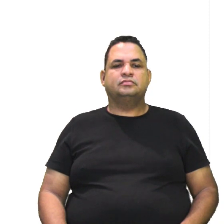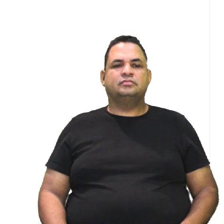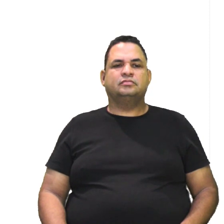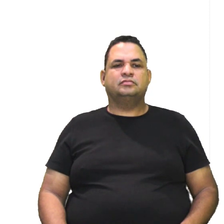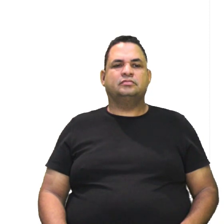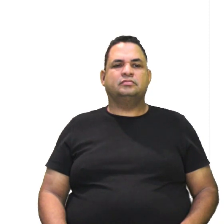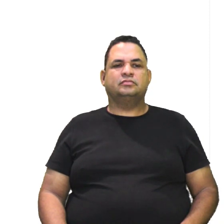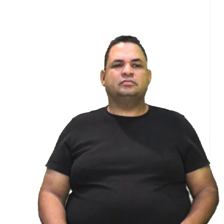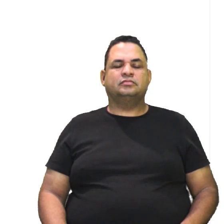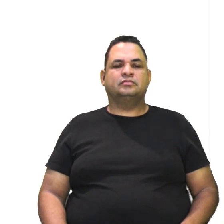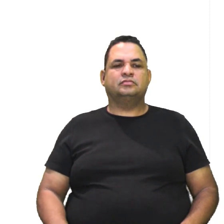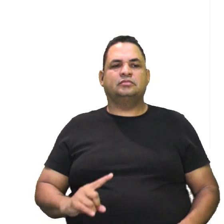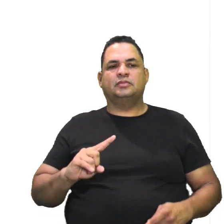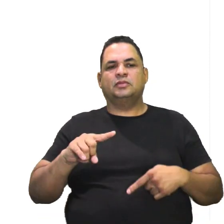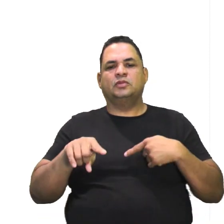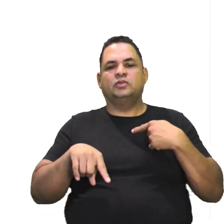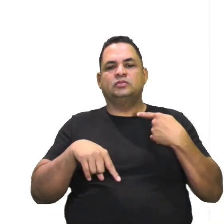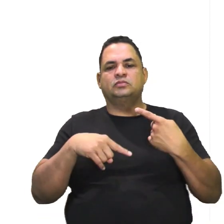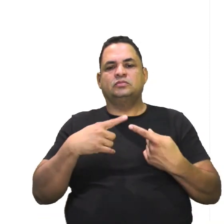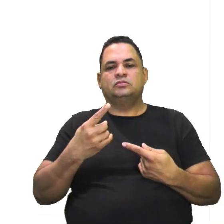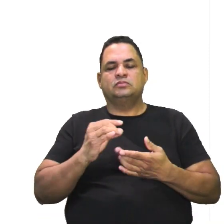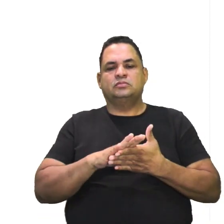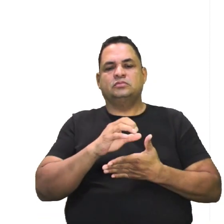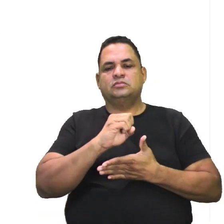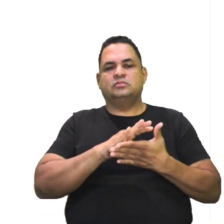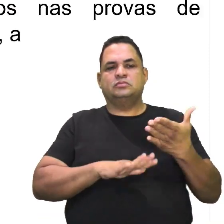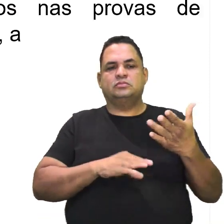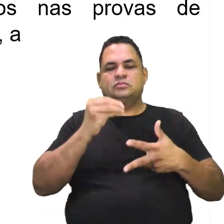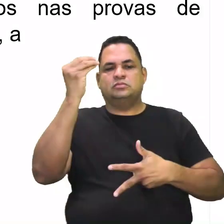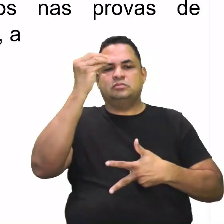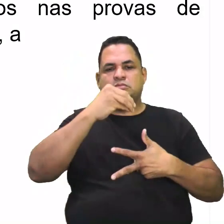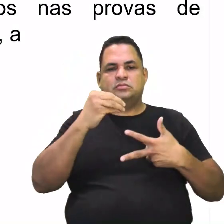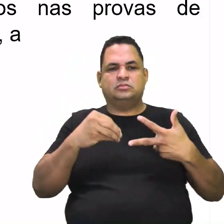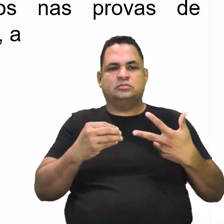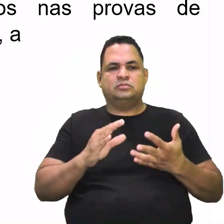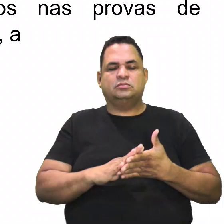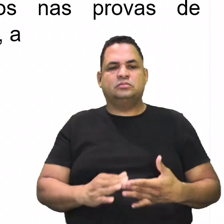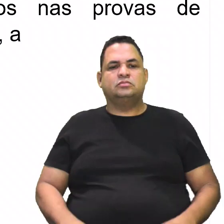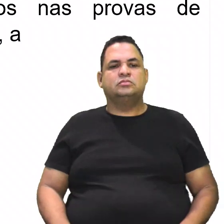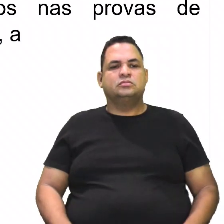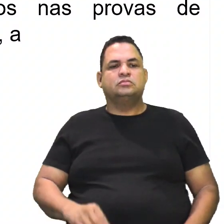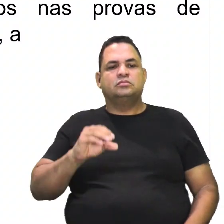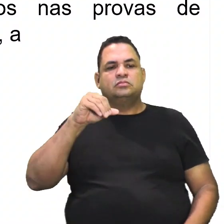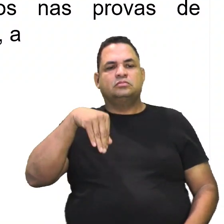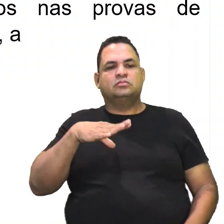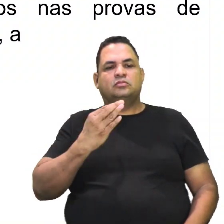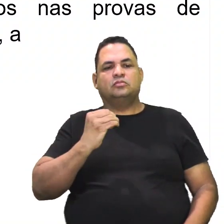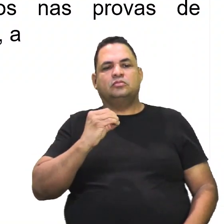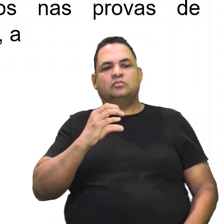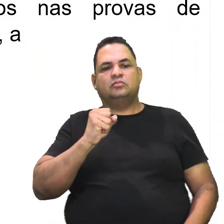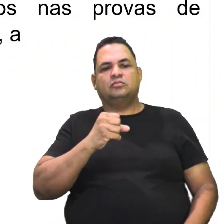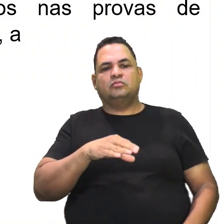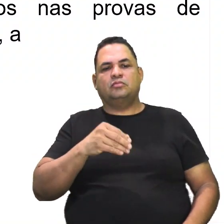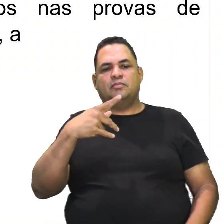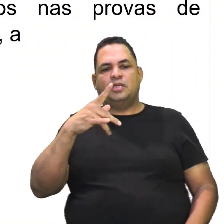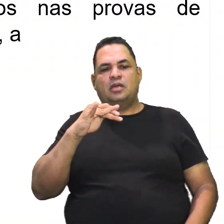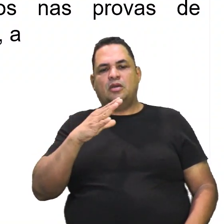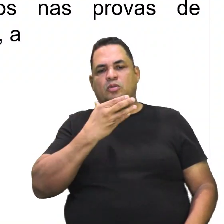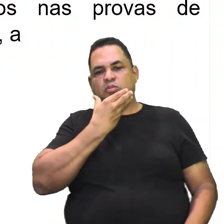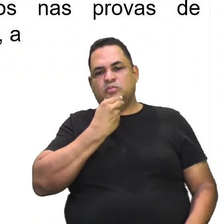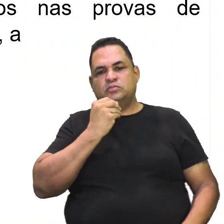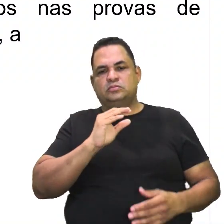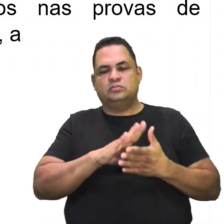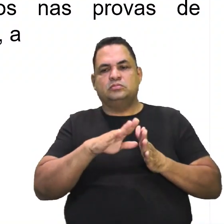Vamos, então, à nossa próxima questão, que é do Enem. Vamos ver. Marco e Paulo